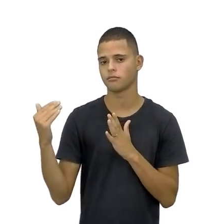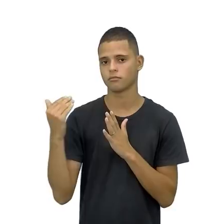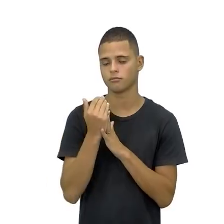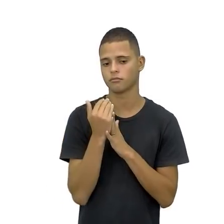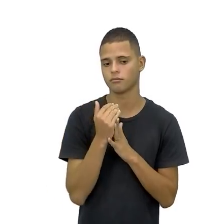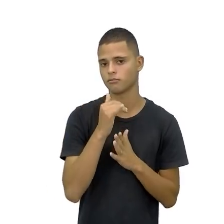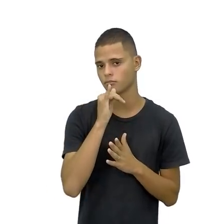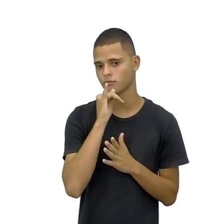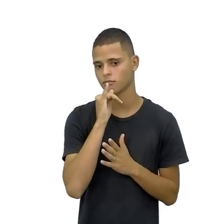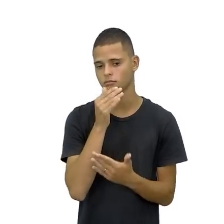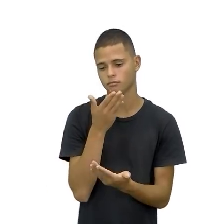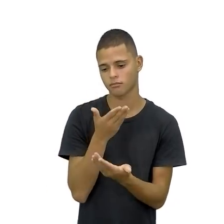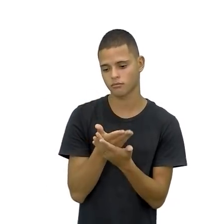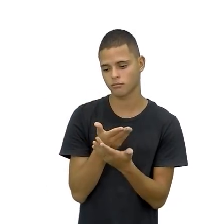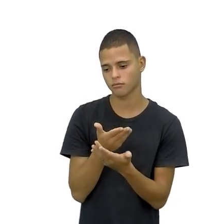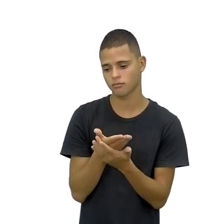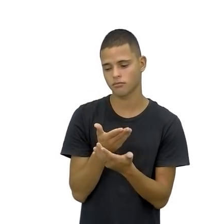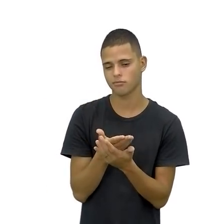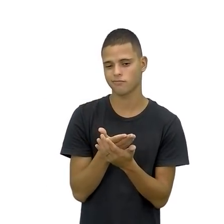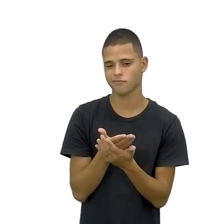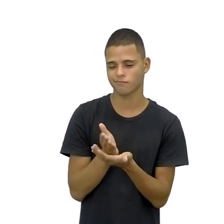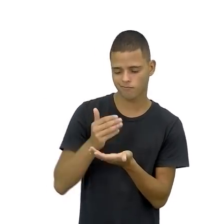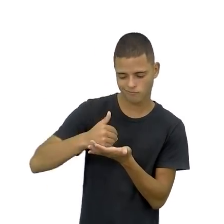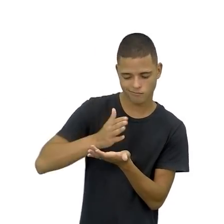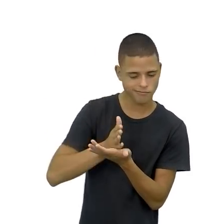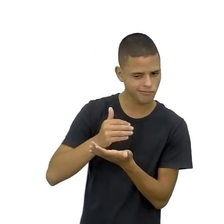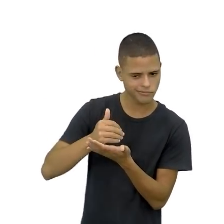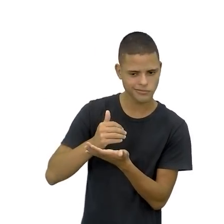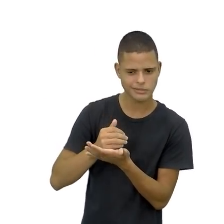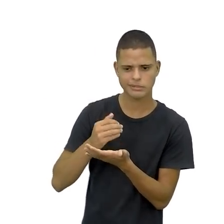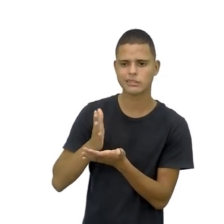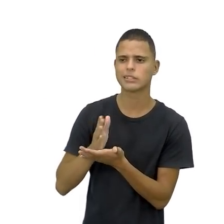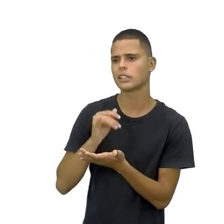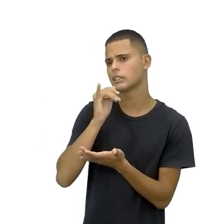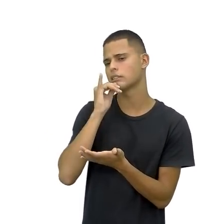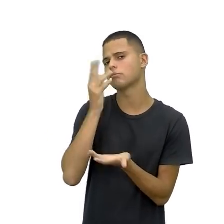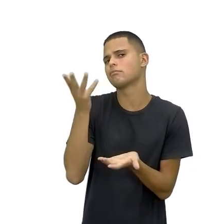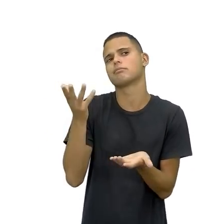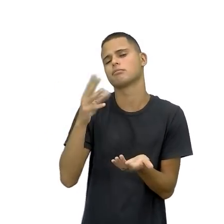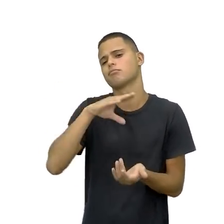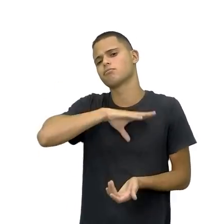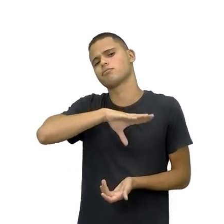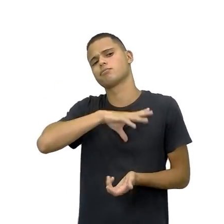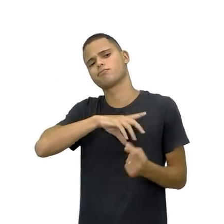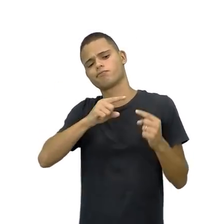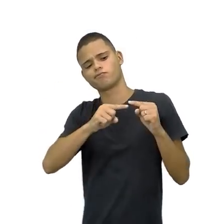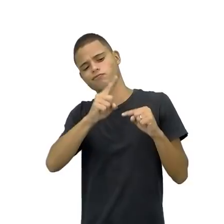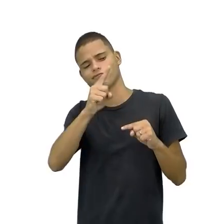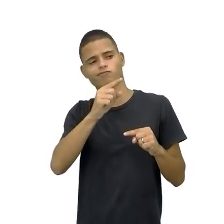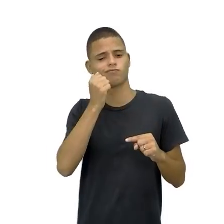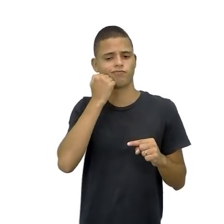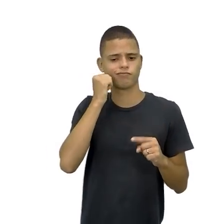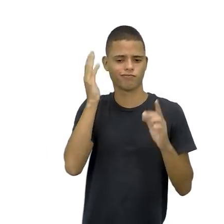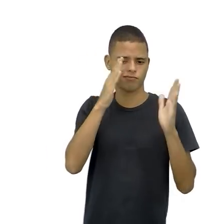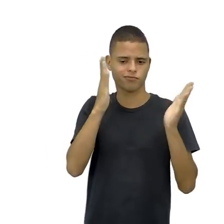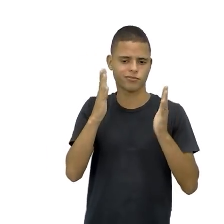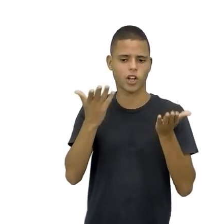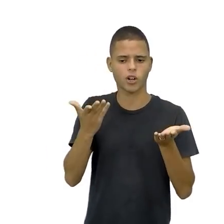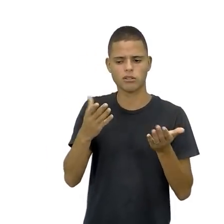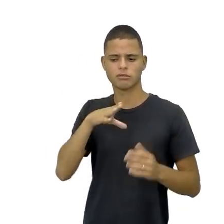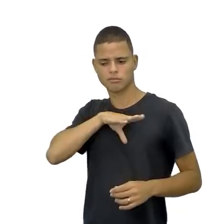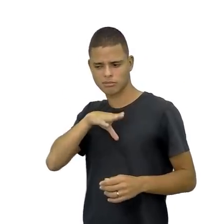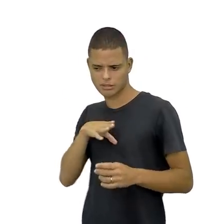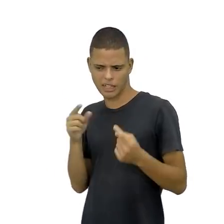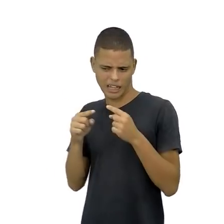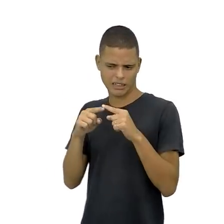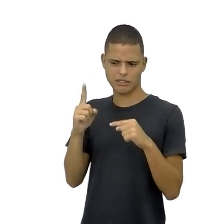o ensino fragmentado, né? Que língua portuguesa não dialoga com ciências naturais, que não dialoga com matemática,